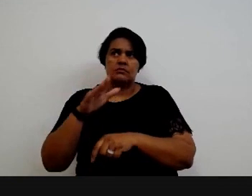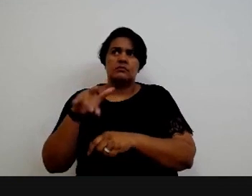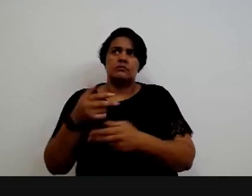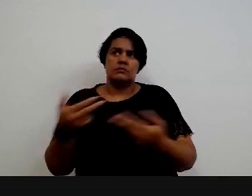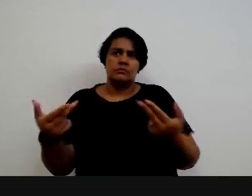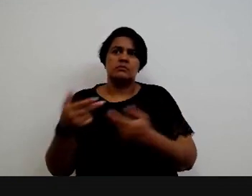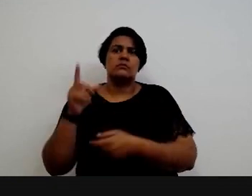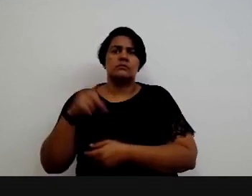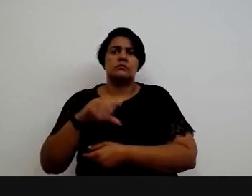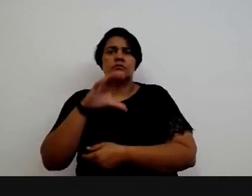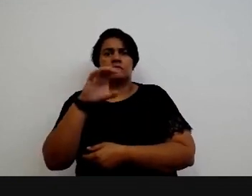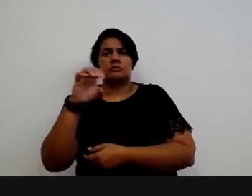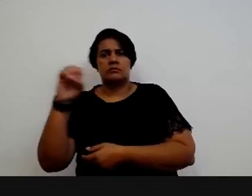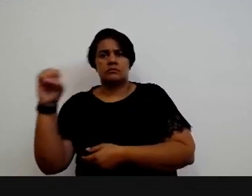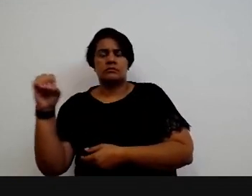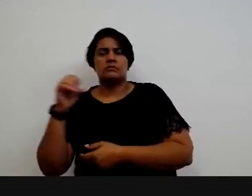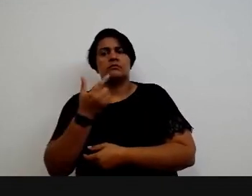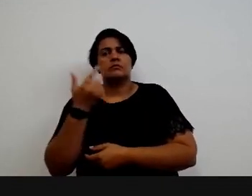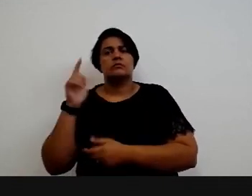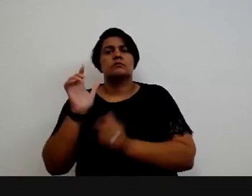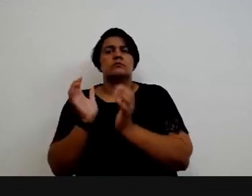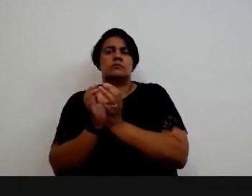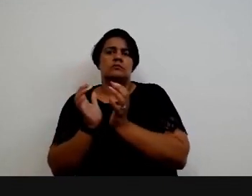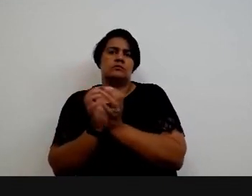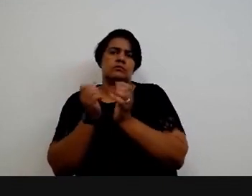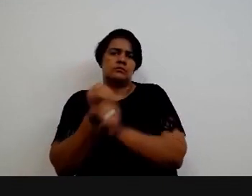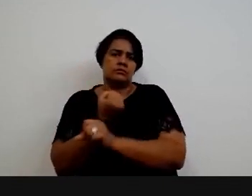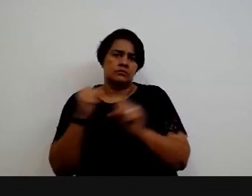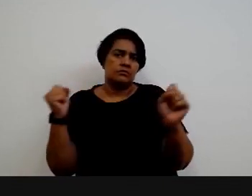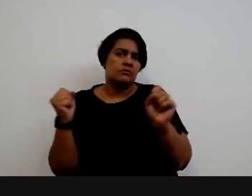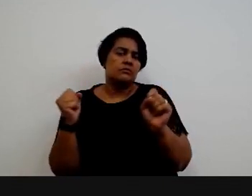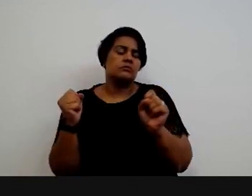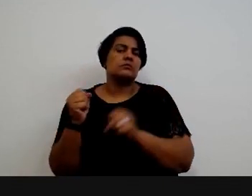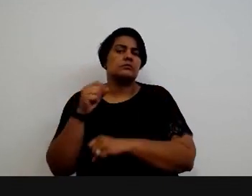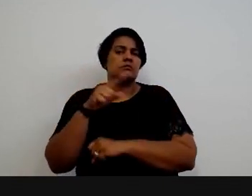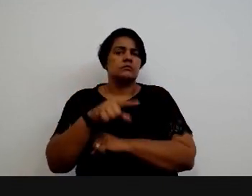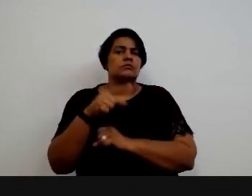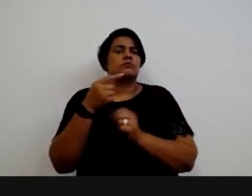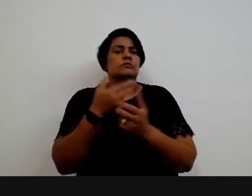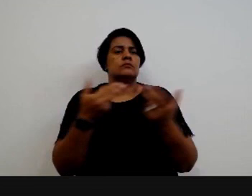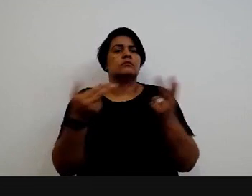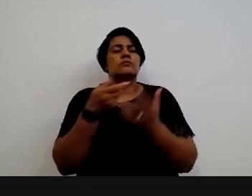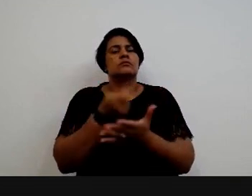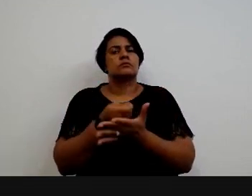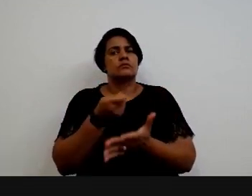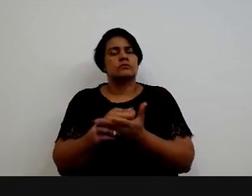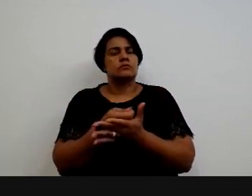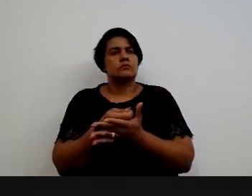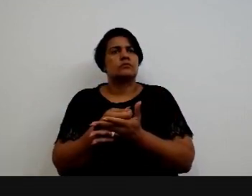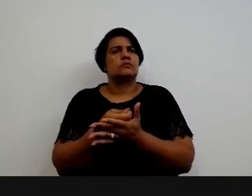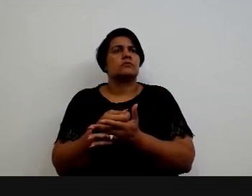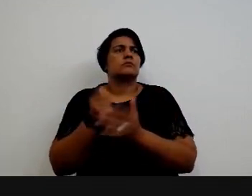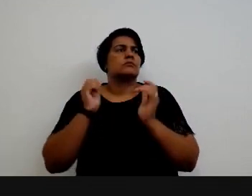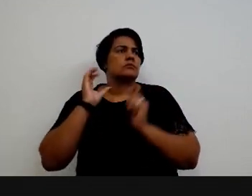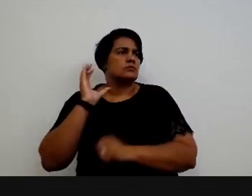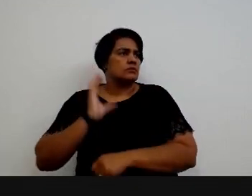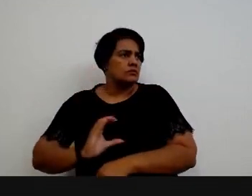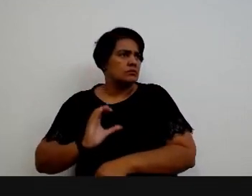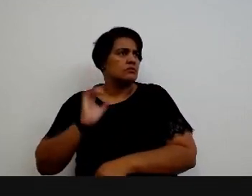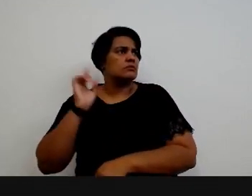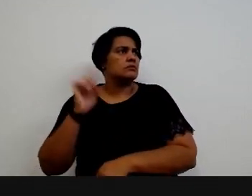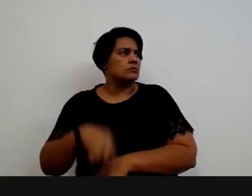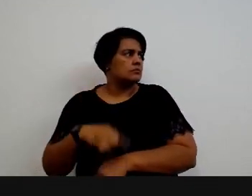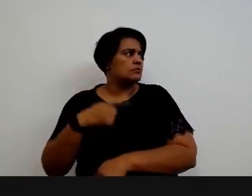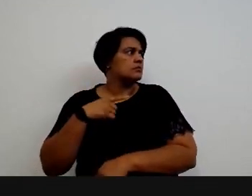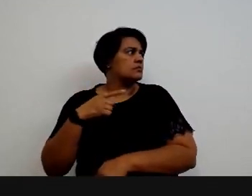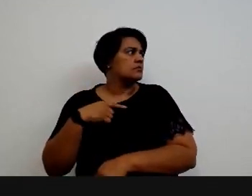do que o CEO de uma grande multinacional. O seu protagonismo, o seu dever como cidadão, ele está intrínseco em você.